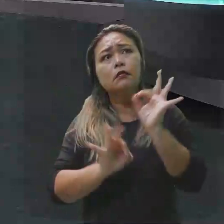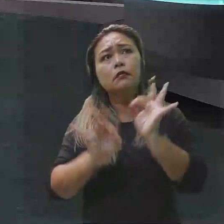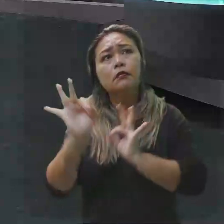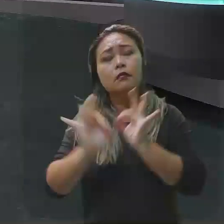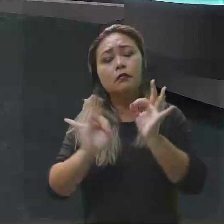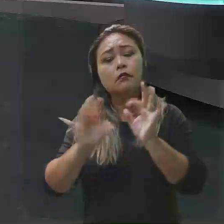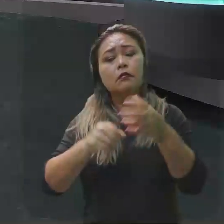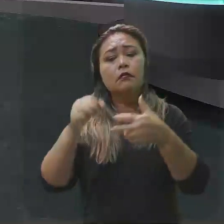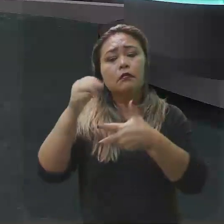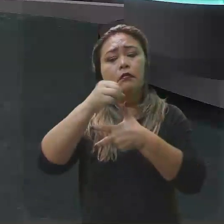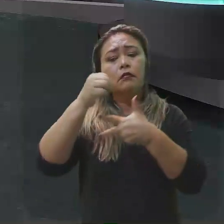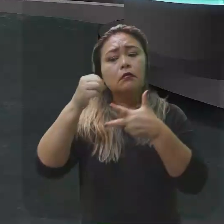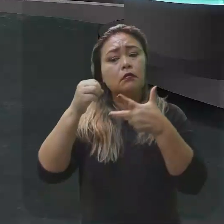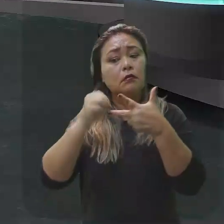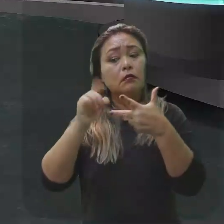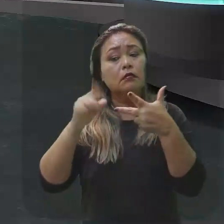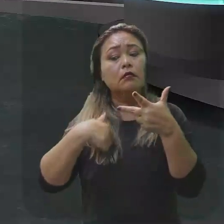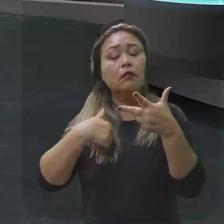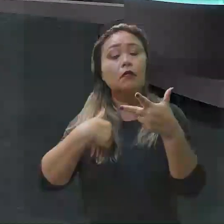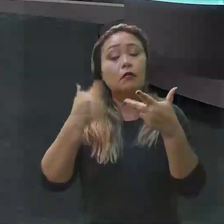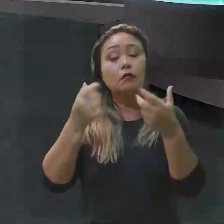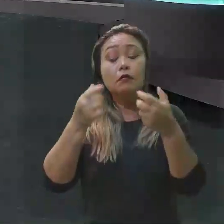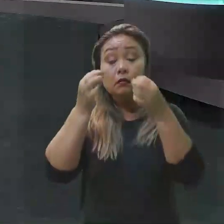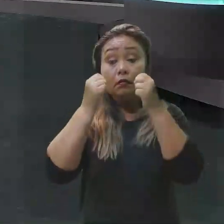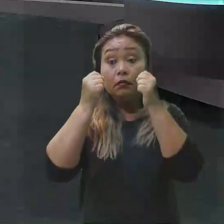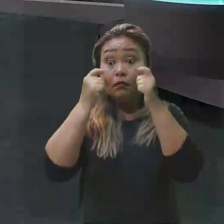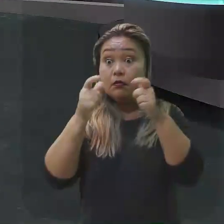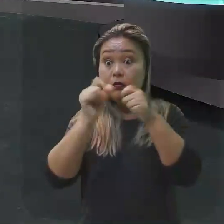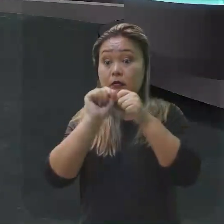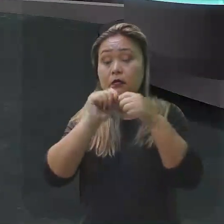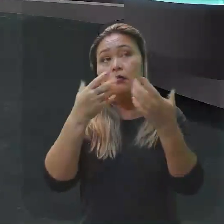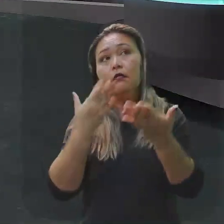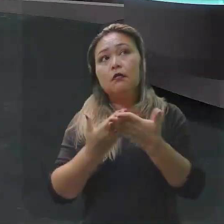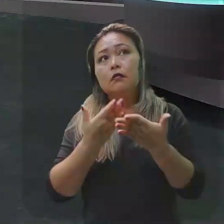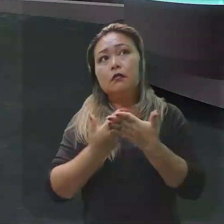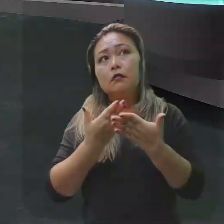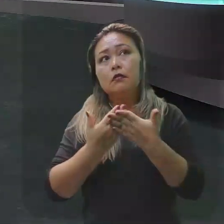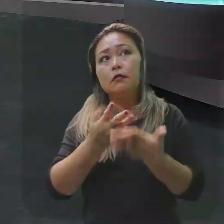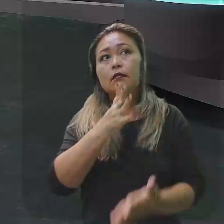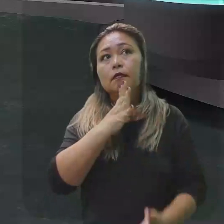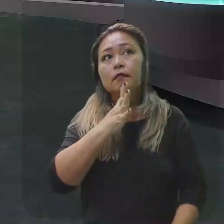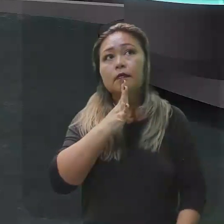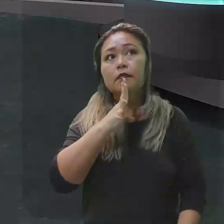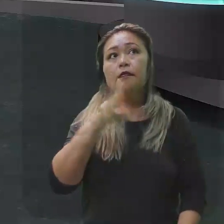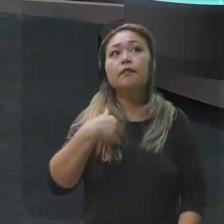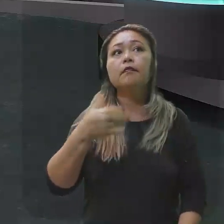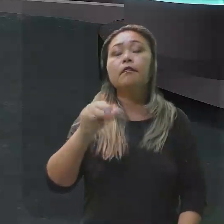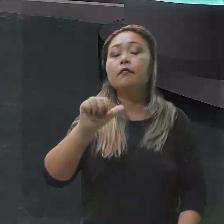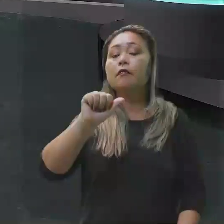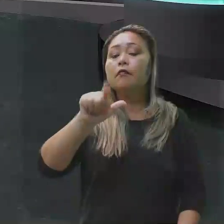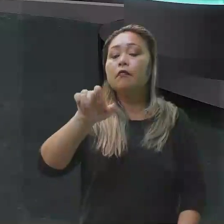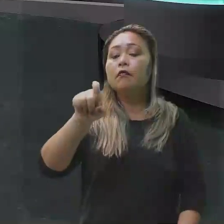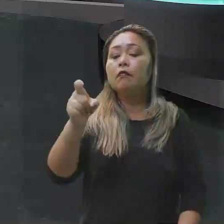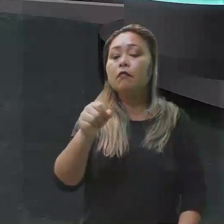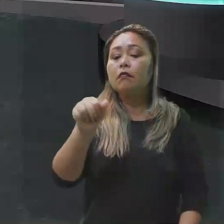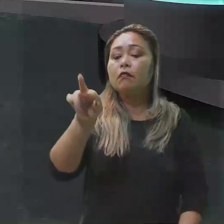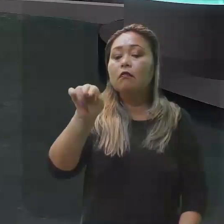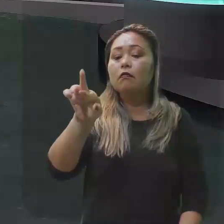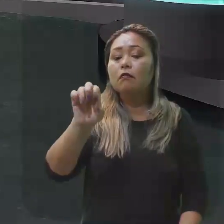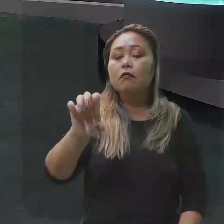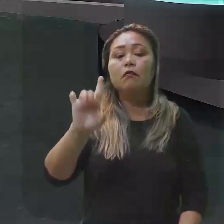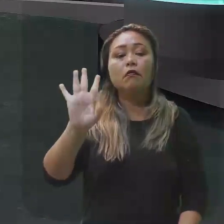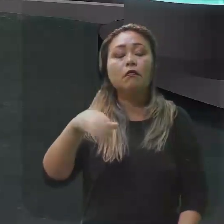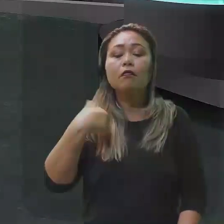aí para o Enem, viu, estudante? Vamos ficar atento aí aos nossos estudos. Então vamos aqui conhecer o professor Alexandre. Professor, fala aí um